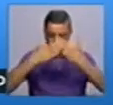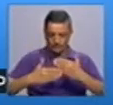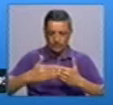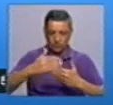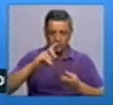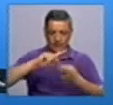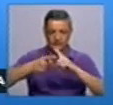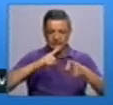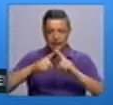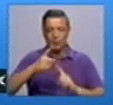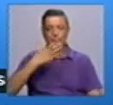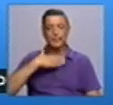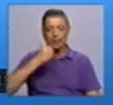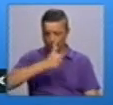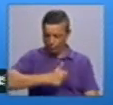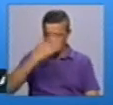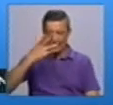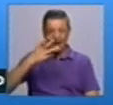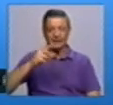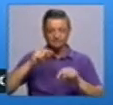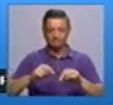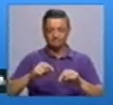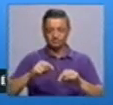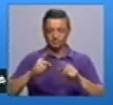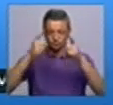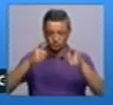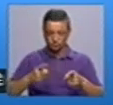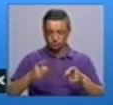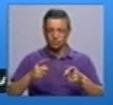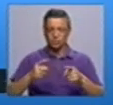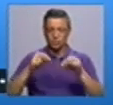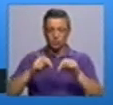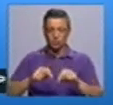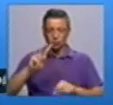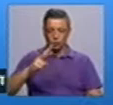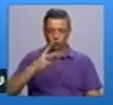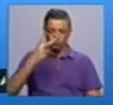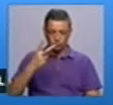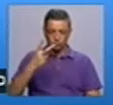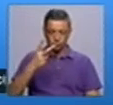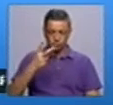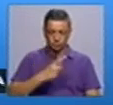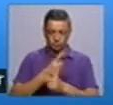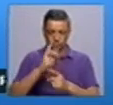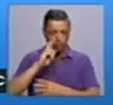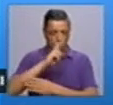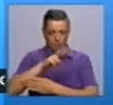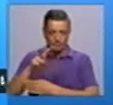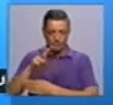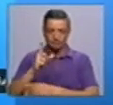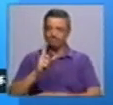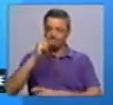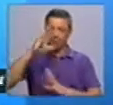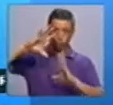em Castelo Branco. Bom dia, Miguel. Começamos hoje com dois dos maiores observatórios espaciais